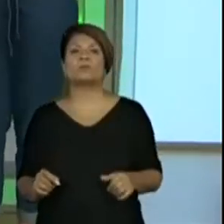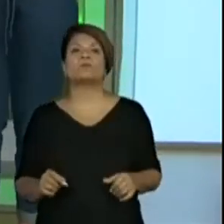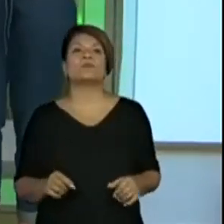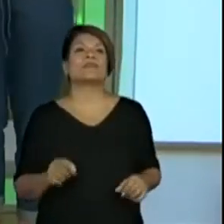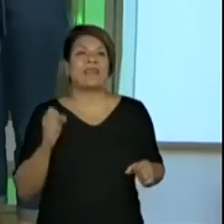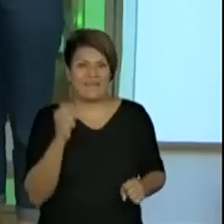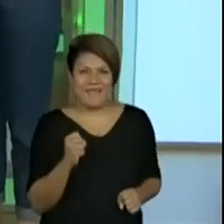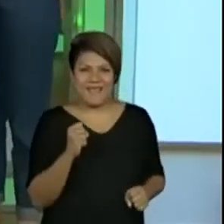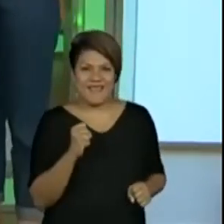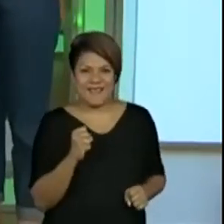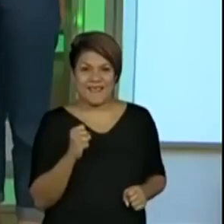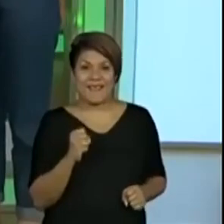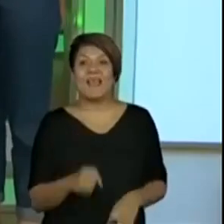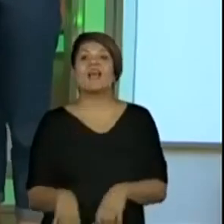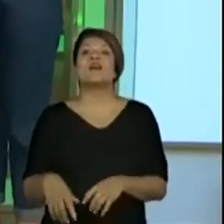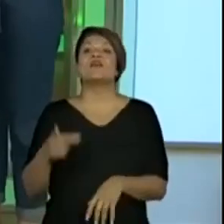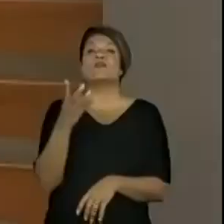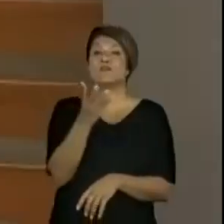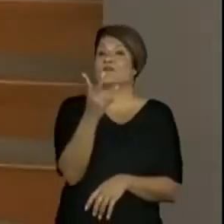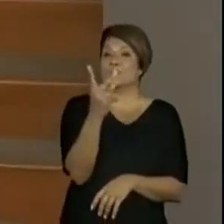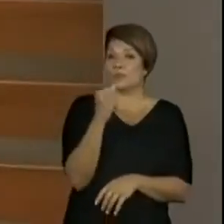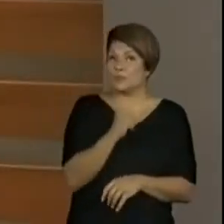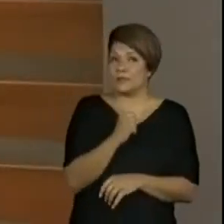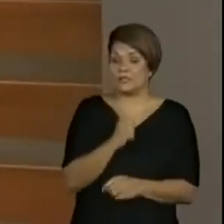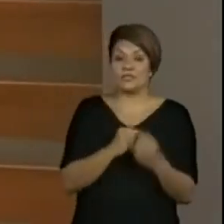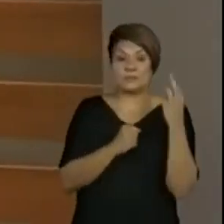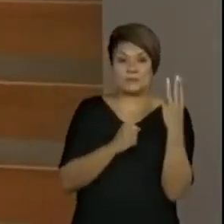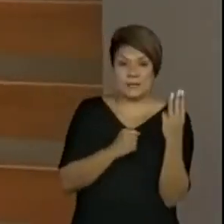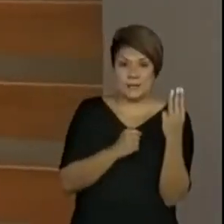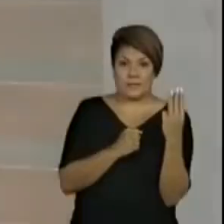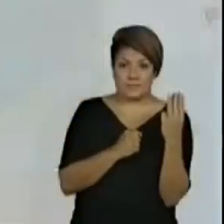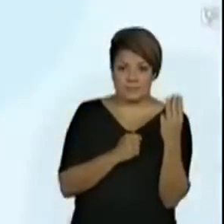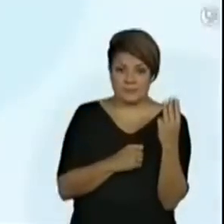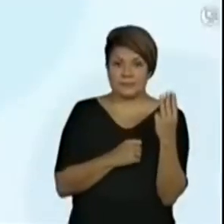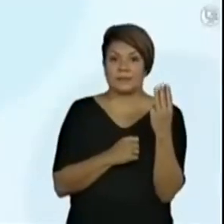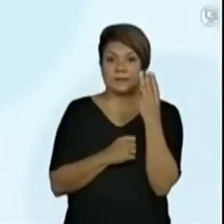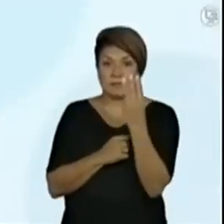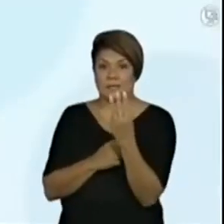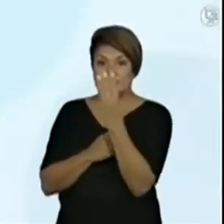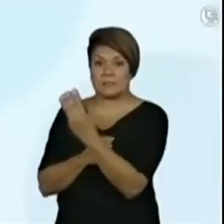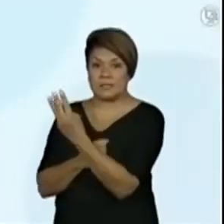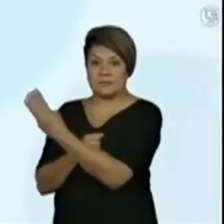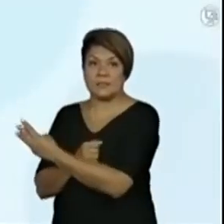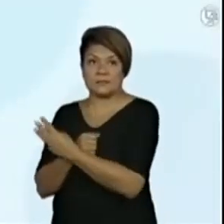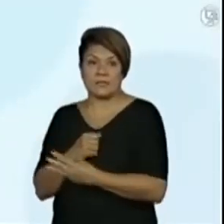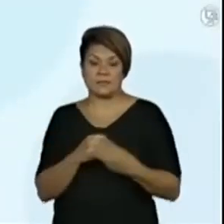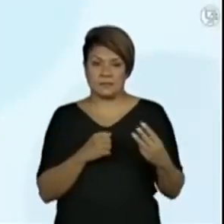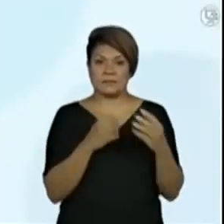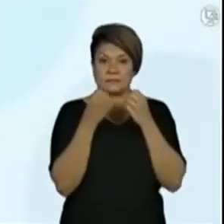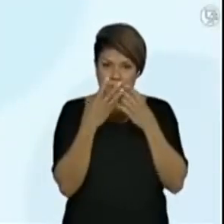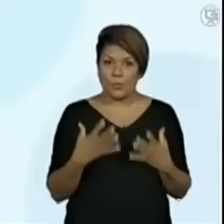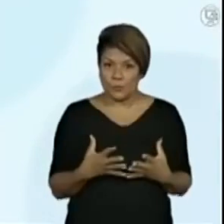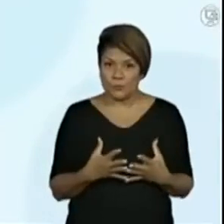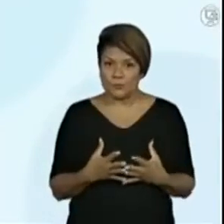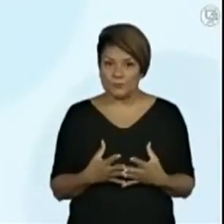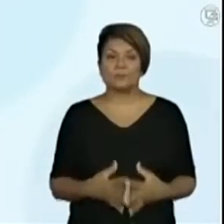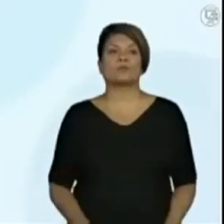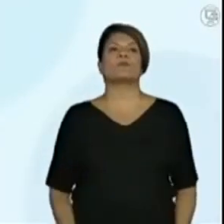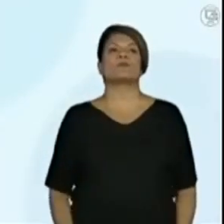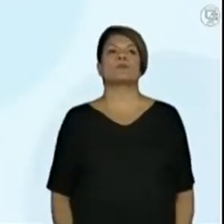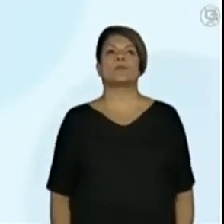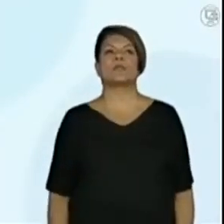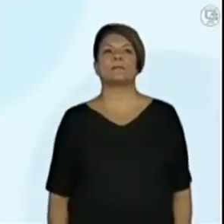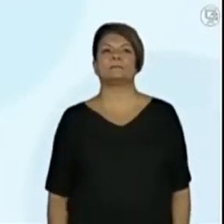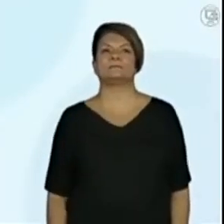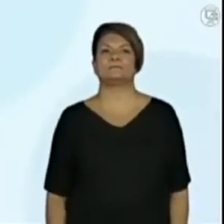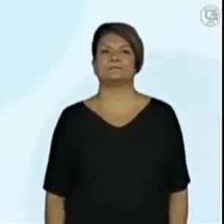Ahá! Vamos contar aí de 3 em 3. Então, vai deixar essa atividade qual é? A gente vai contar de 3 em 3, ó.